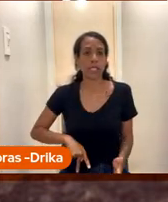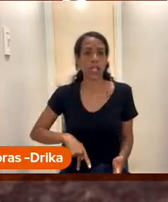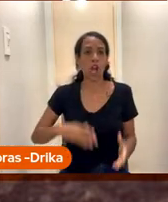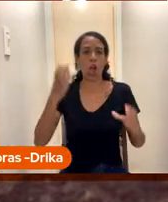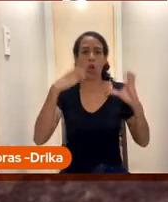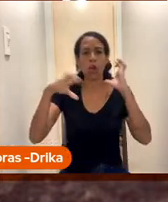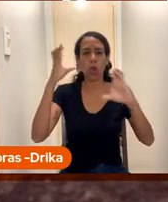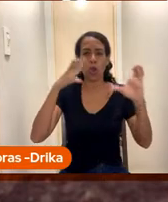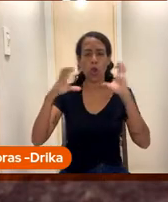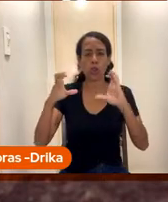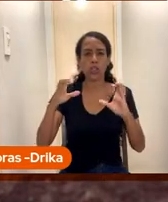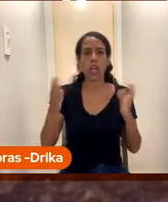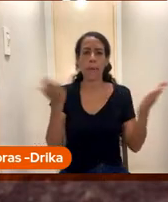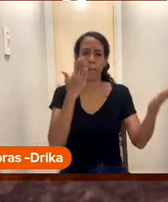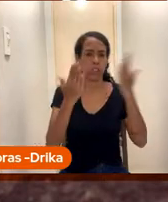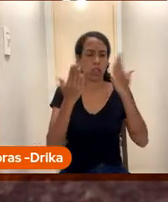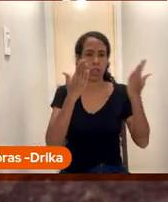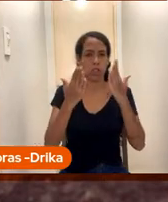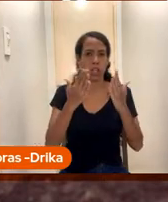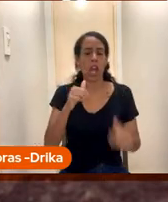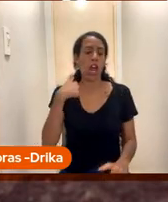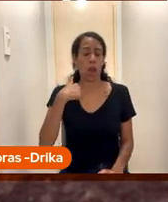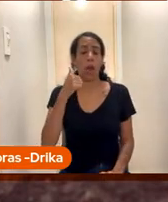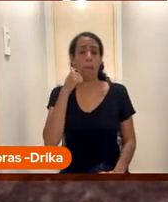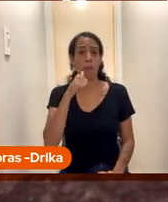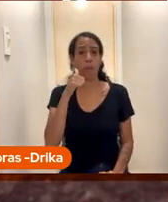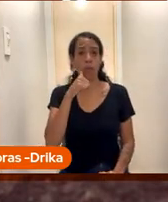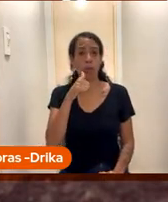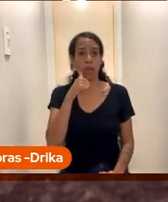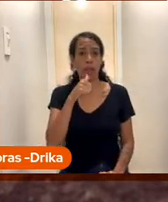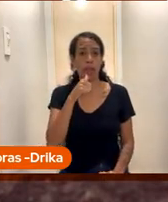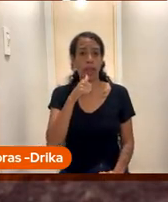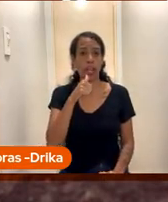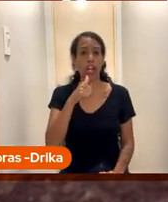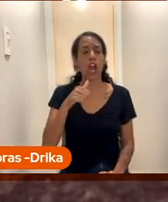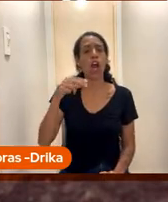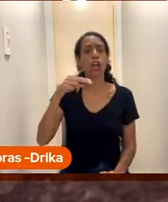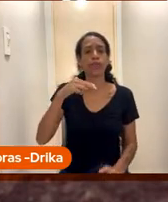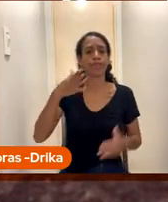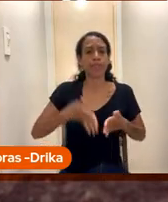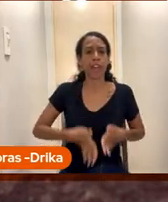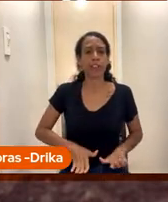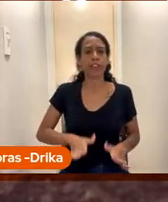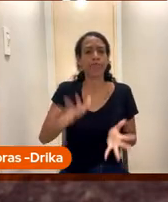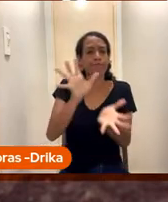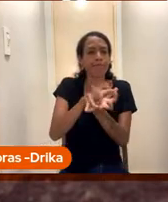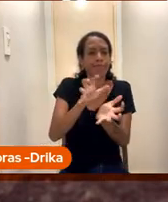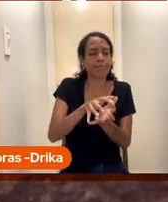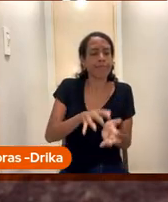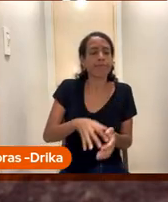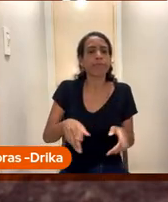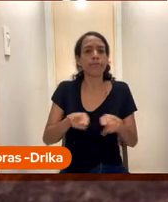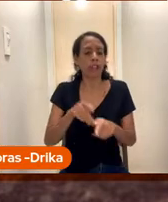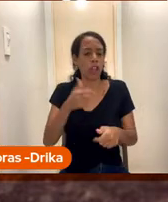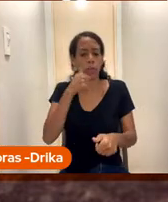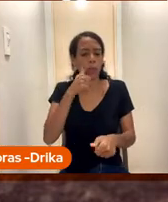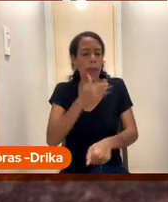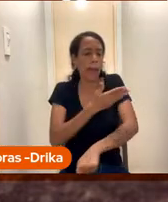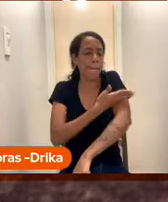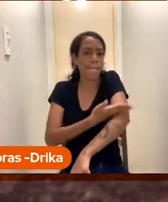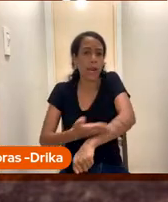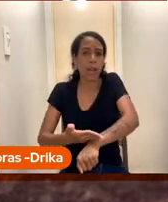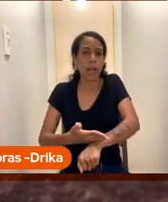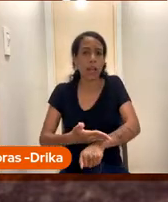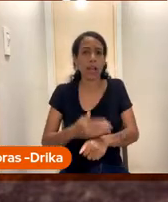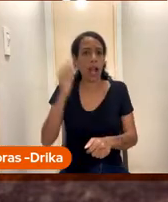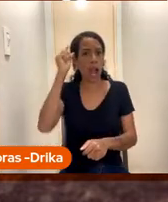de Psicologia. Então, eu sou uma mulher nordestina, uma mulher branca. Eu tenho um cabelo loiro na